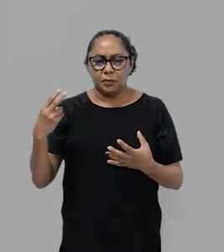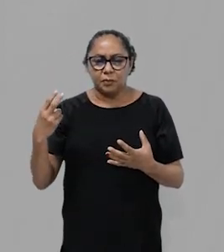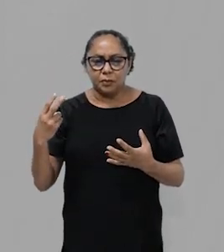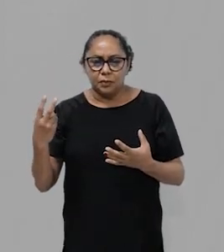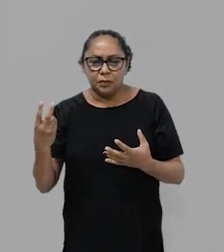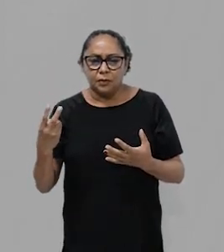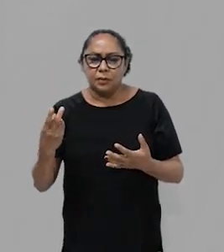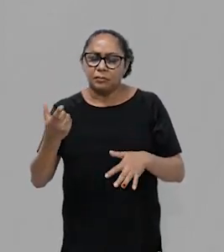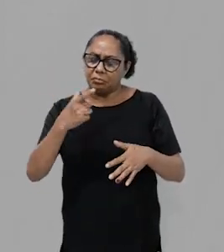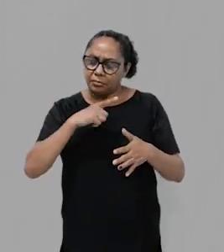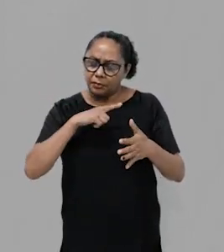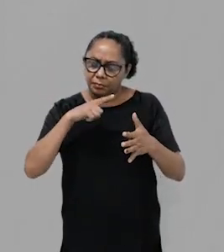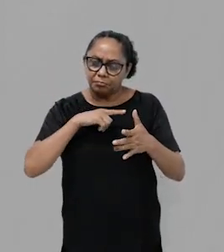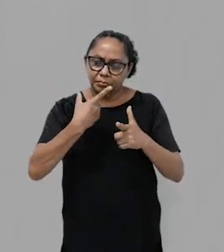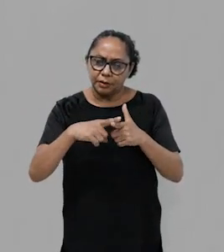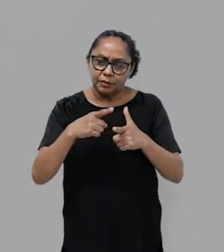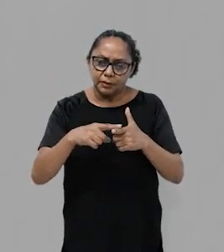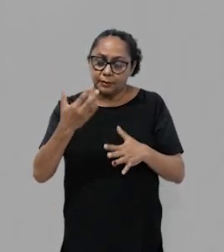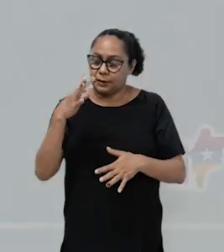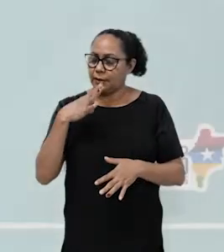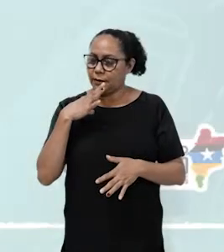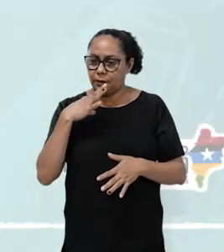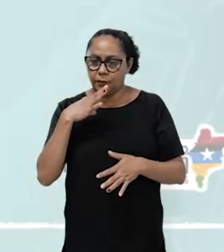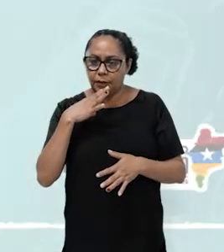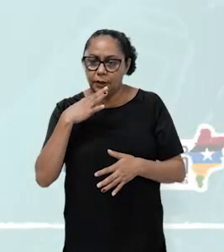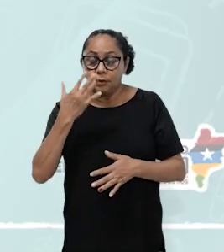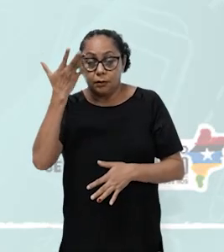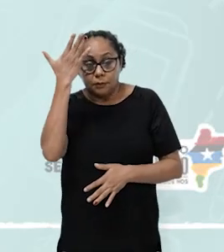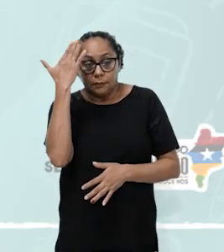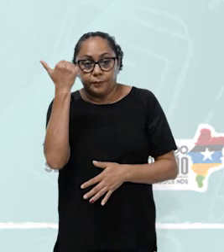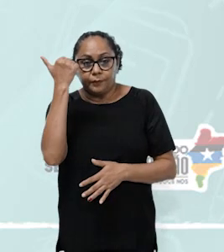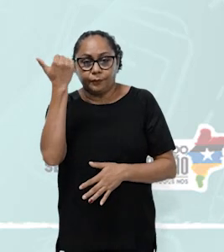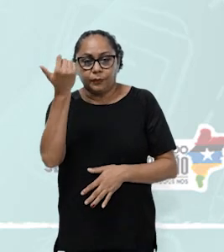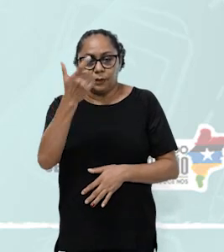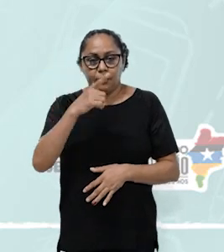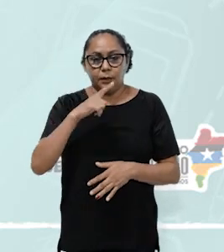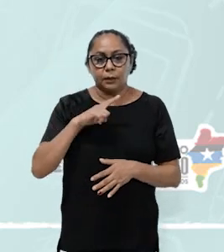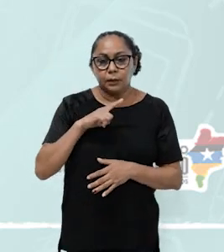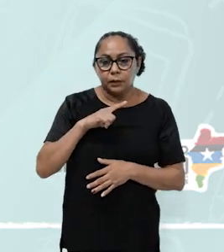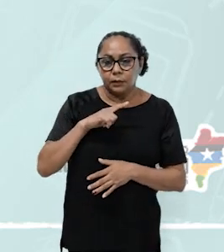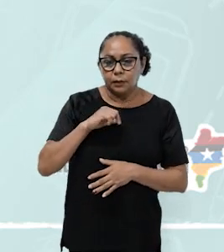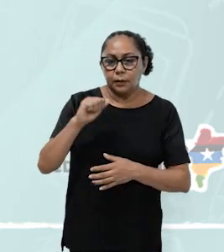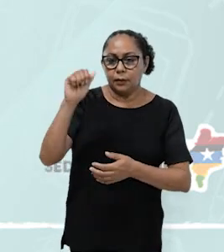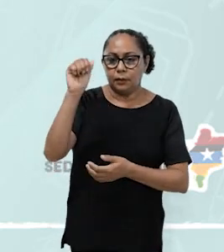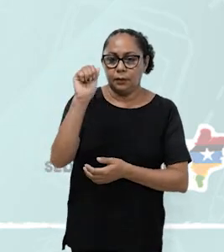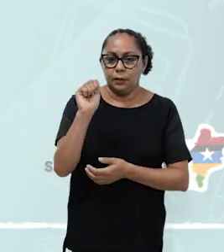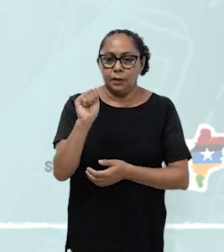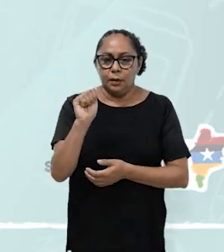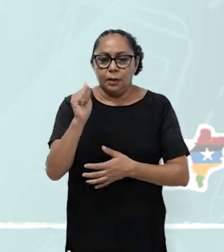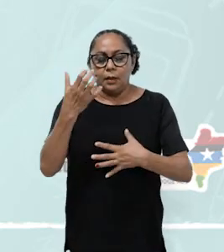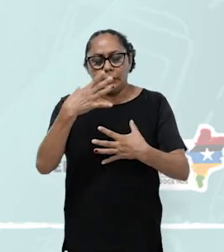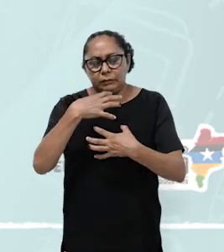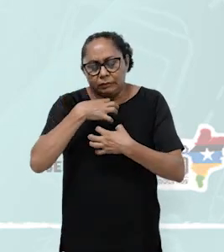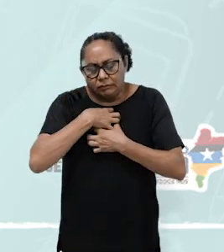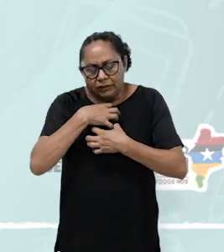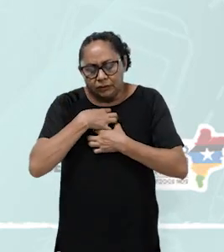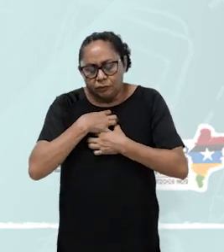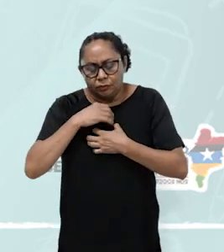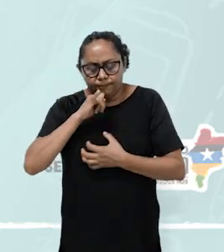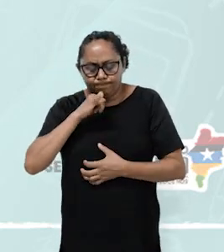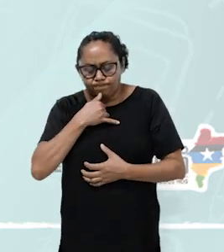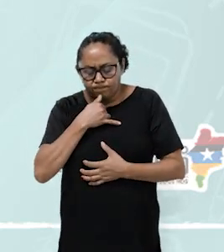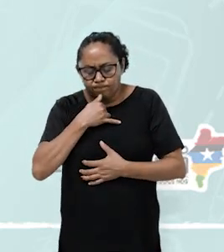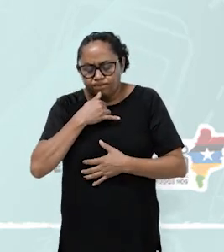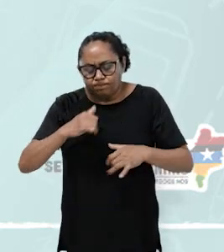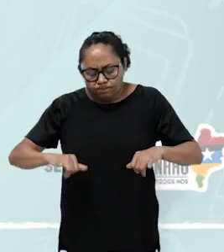não sabe. O que você tem em mente é que a obra dele é angústia, tristeza e melancolia. O